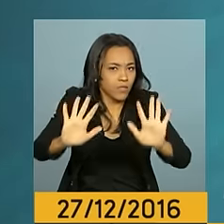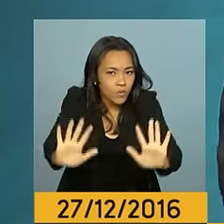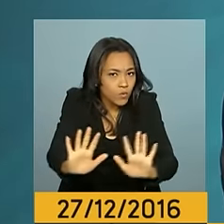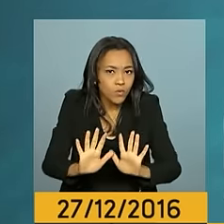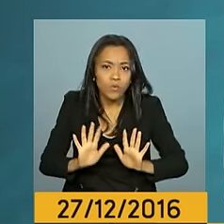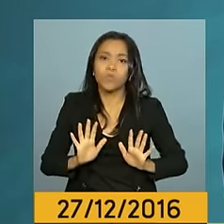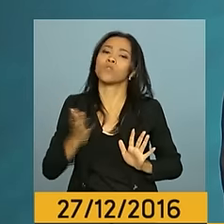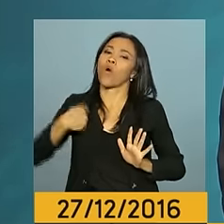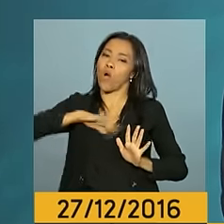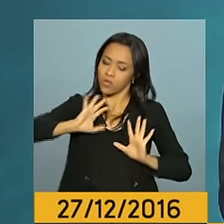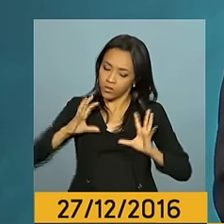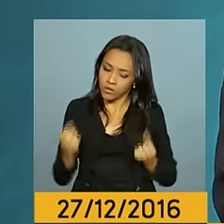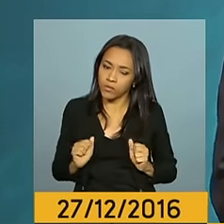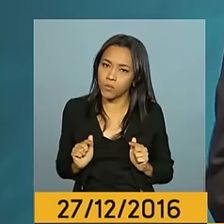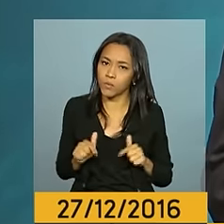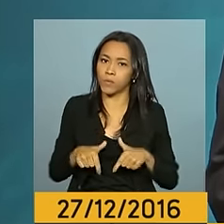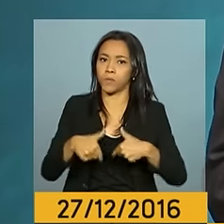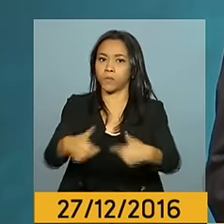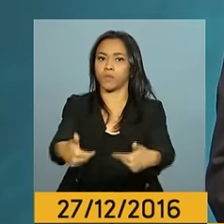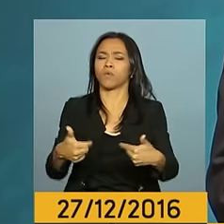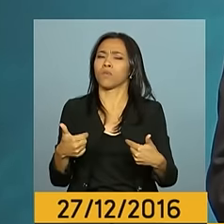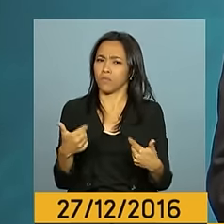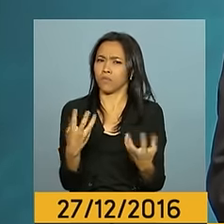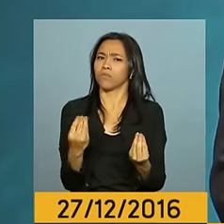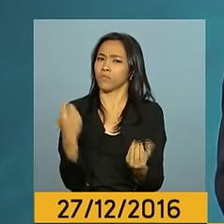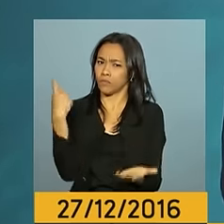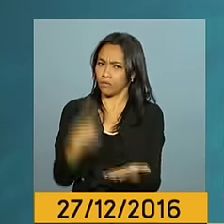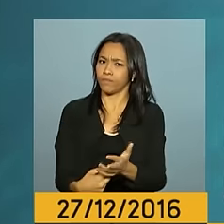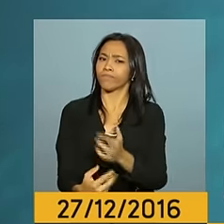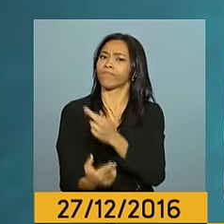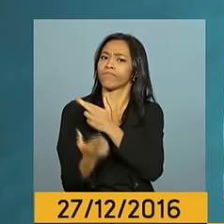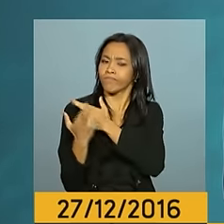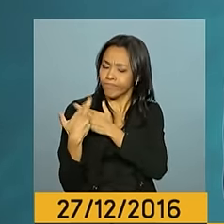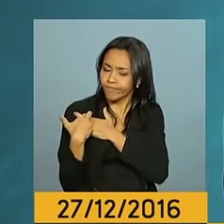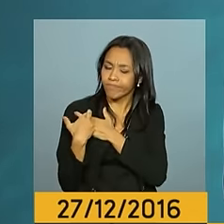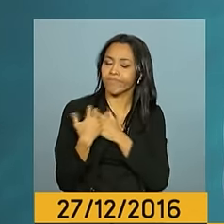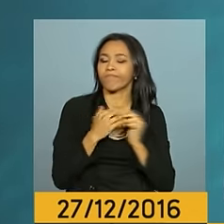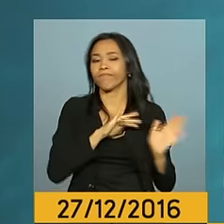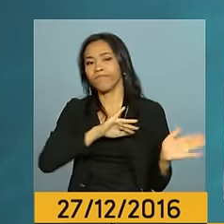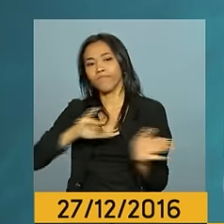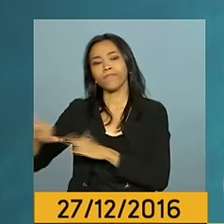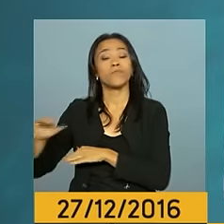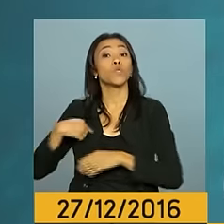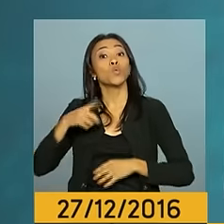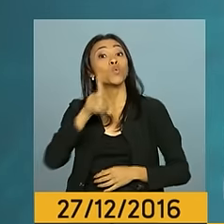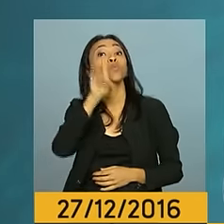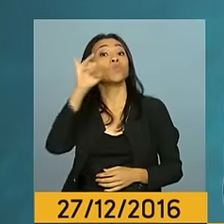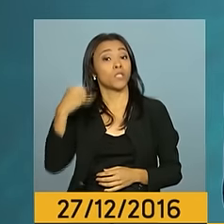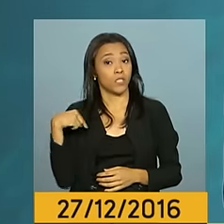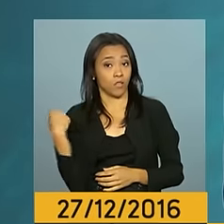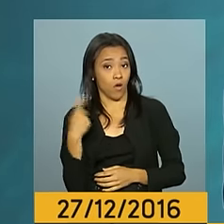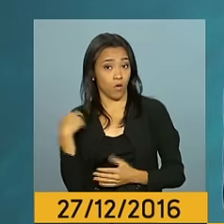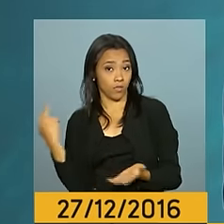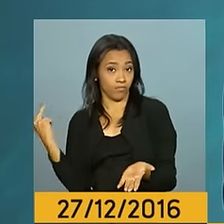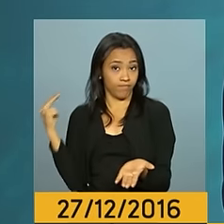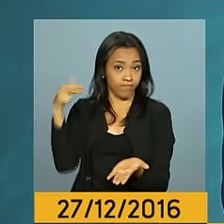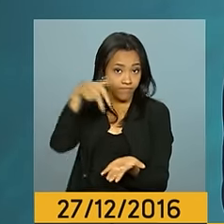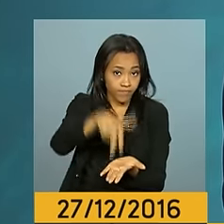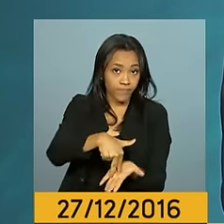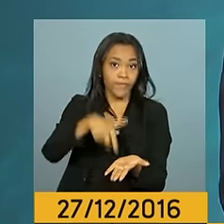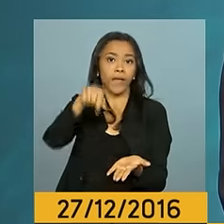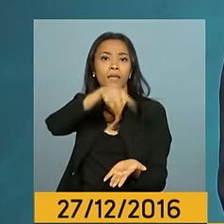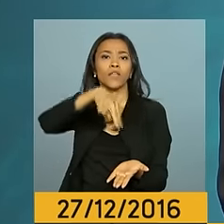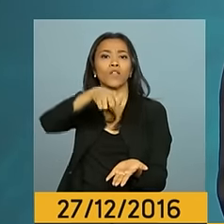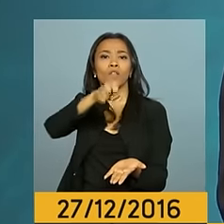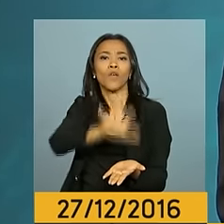Nós levamos adiante com muita responsabilidade um dia nós viremos aqui ao nordeste